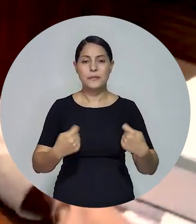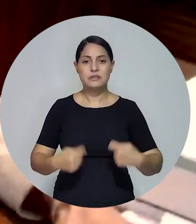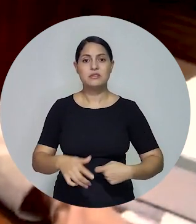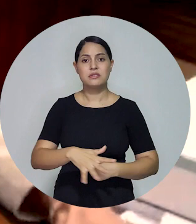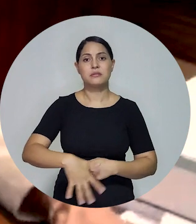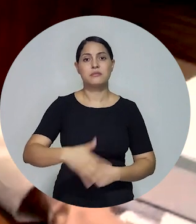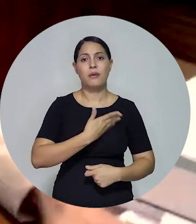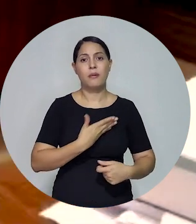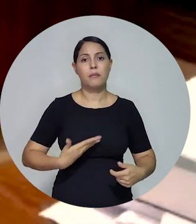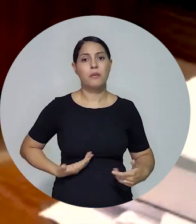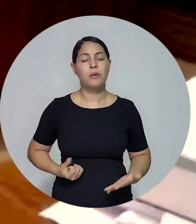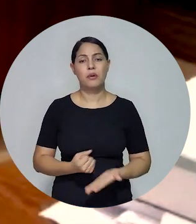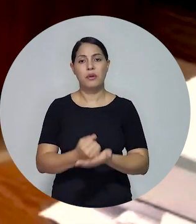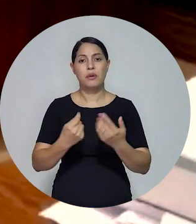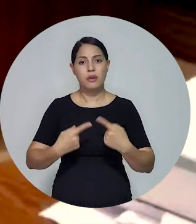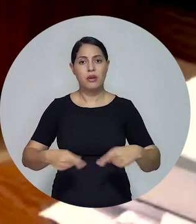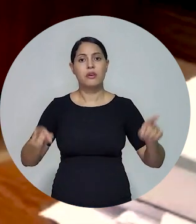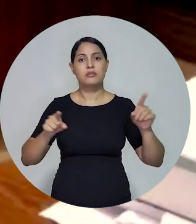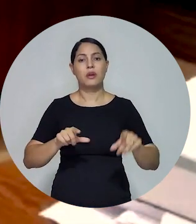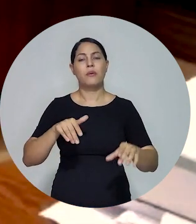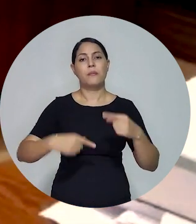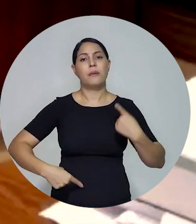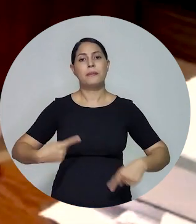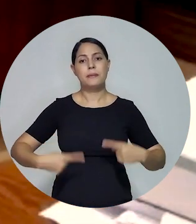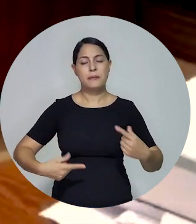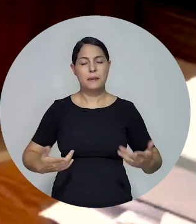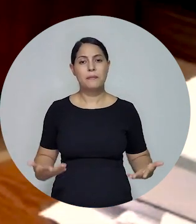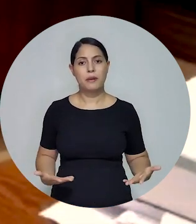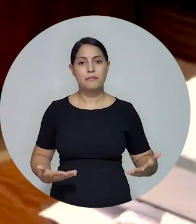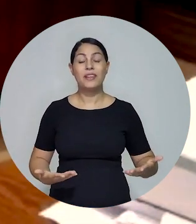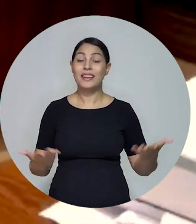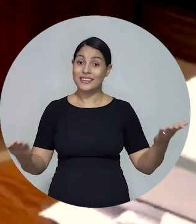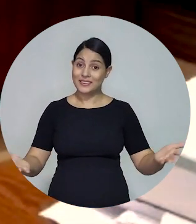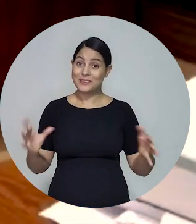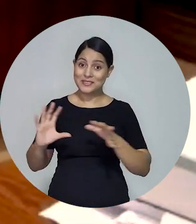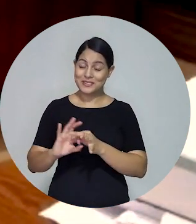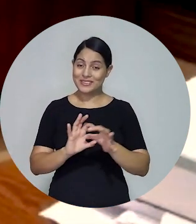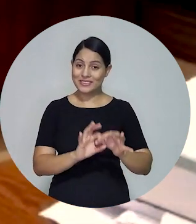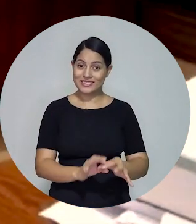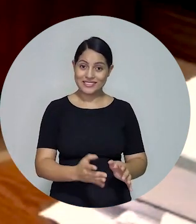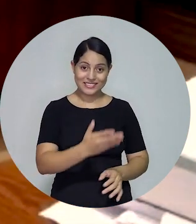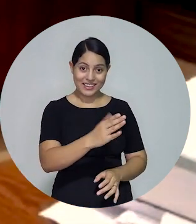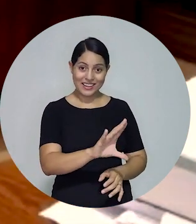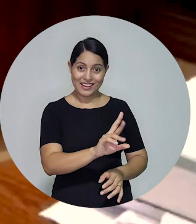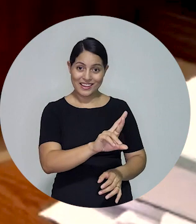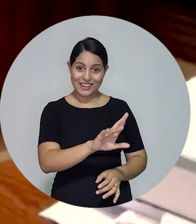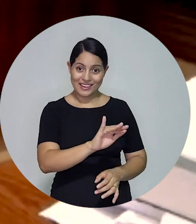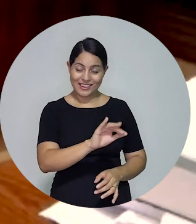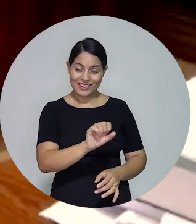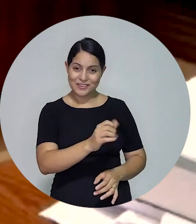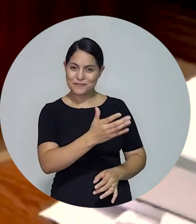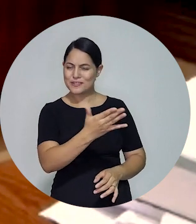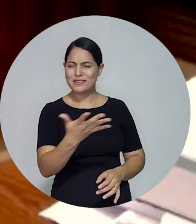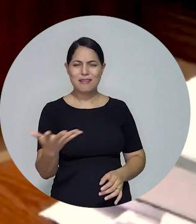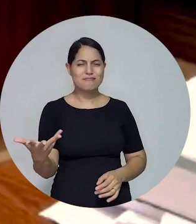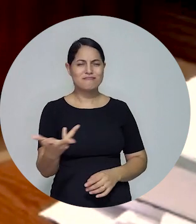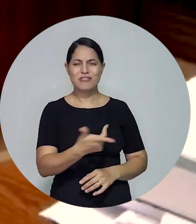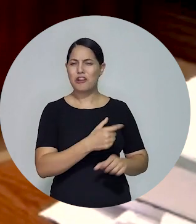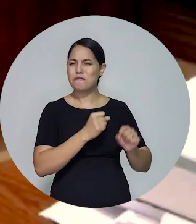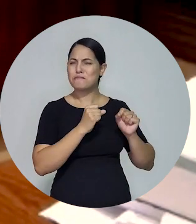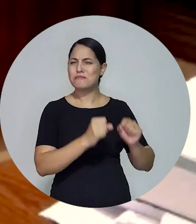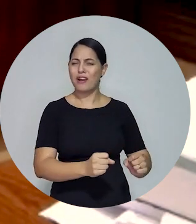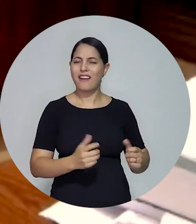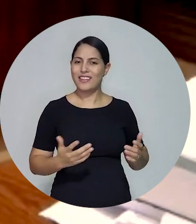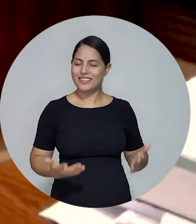para que possa se lançar na vida pública, na vida política. Então, quero realmente cumprimentar a OAB, Cris, você que é